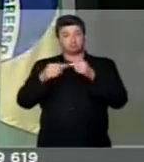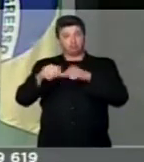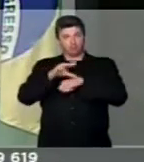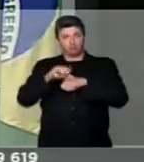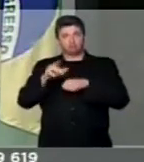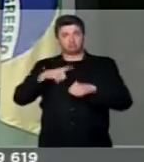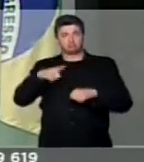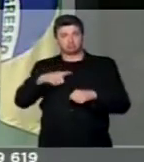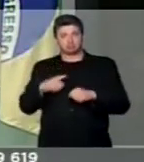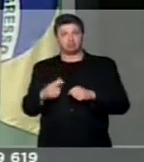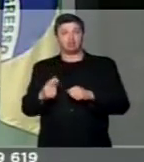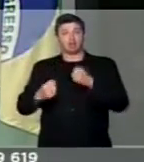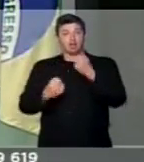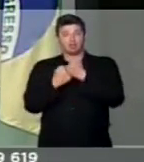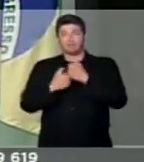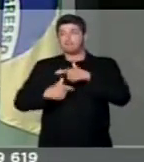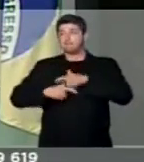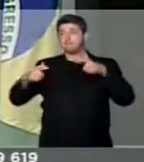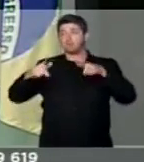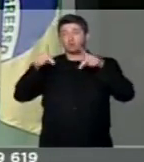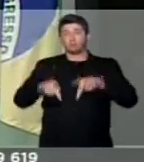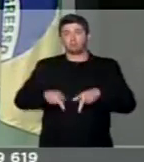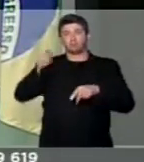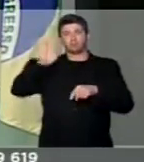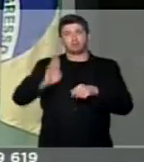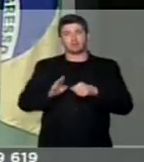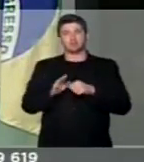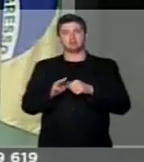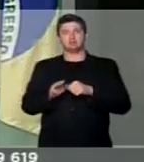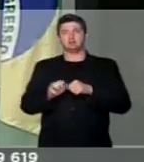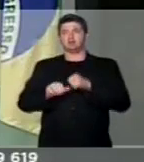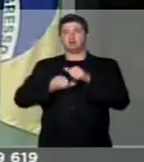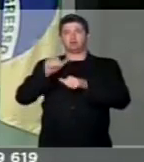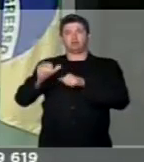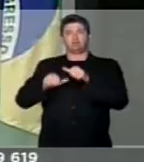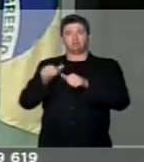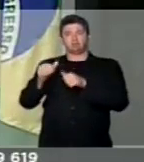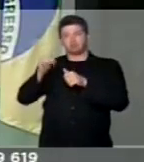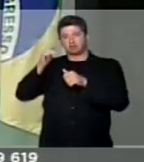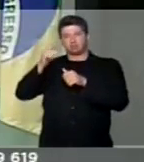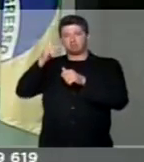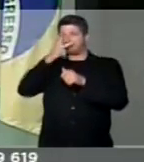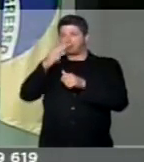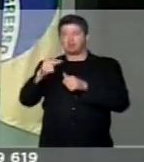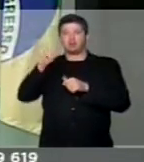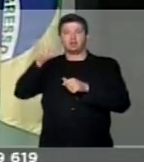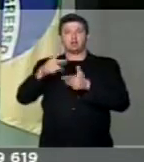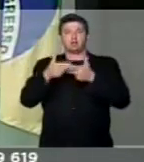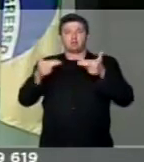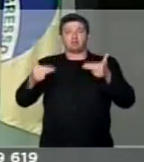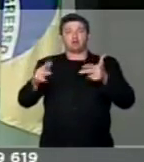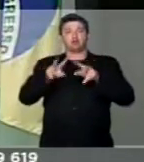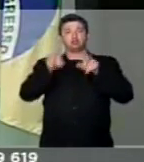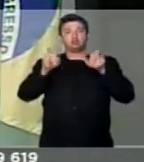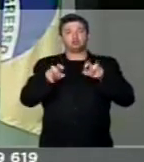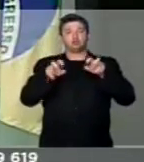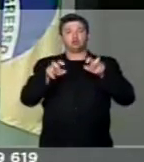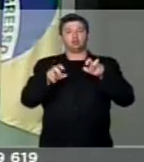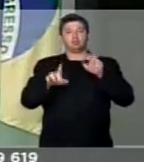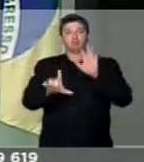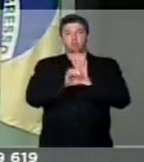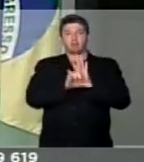constitucional, legal, que é apoiado pela maioria dos brasileiros, seja subentendido como algo que desrespeita